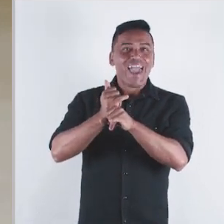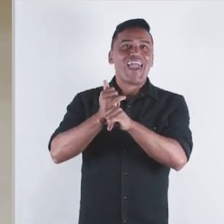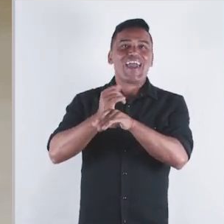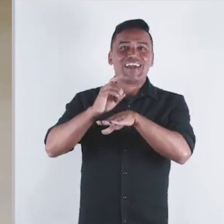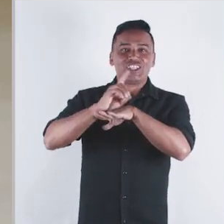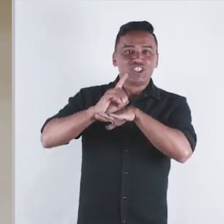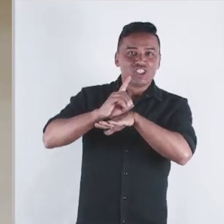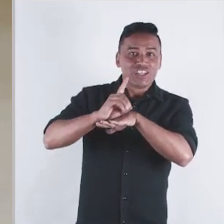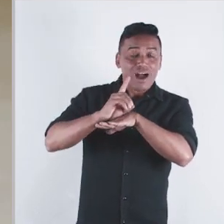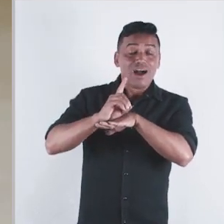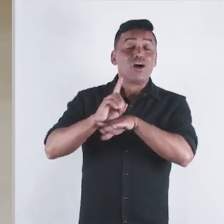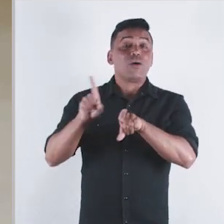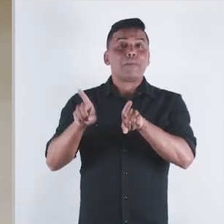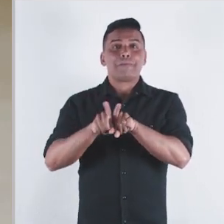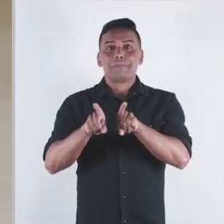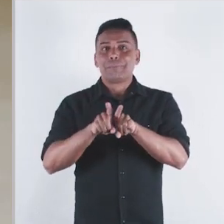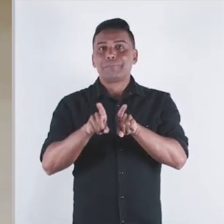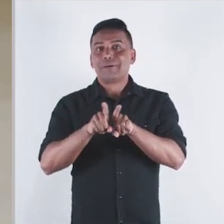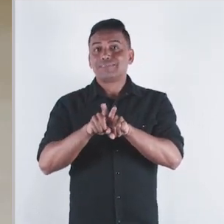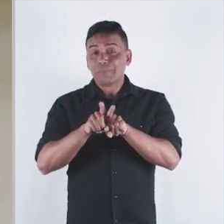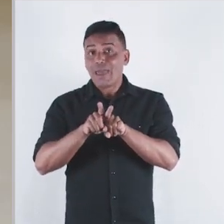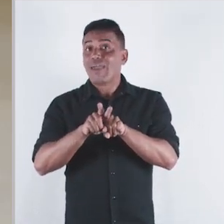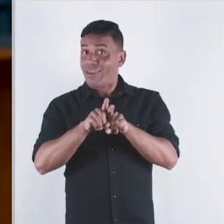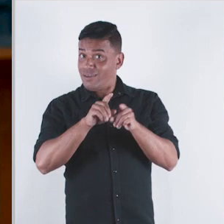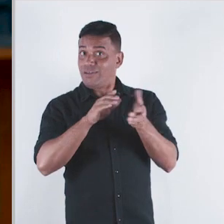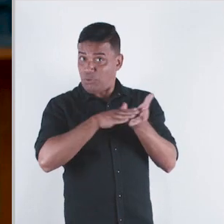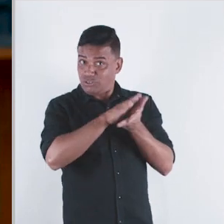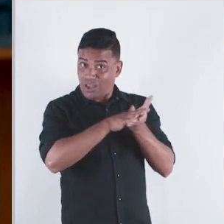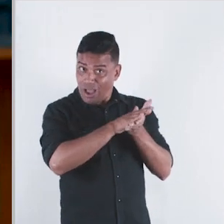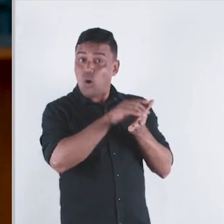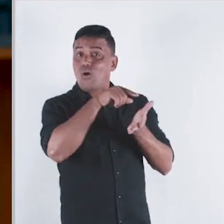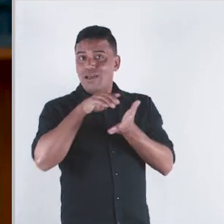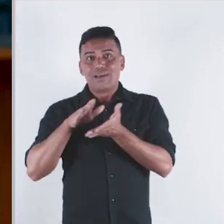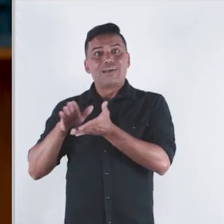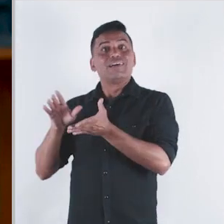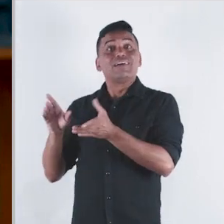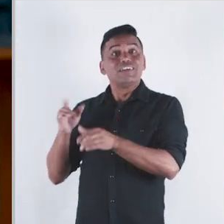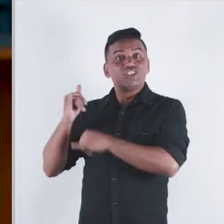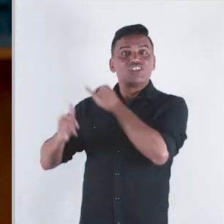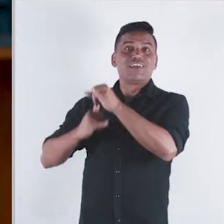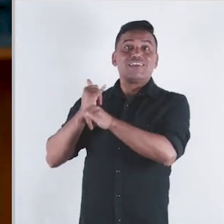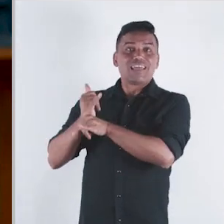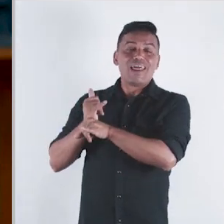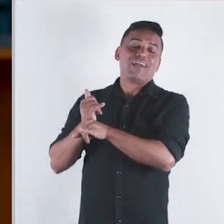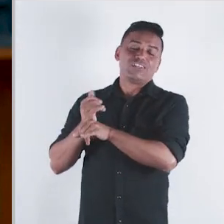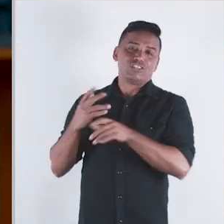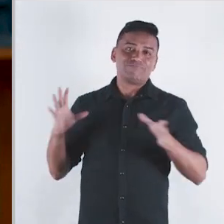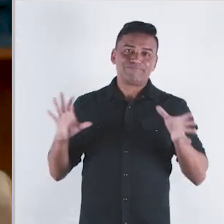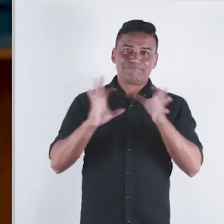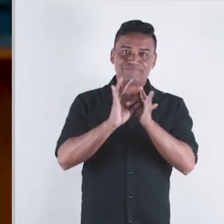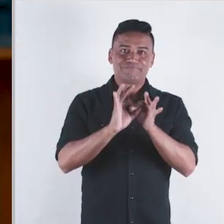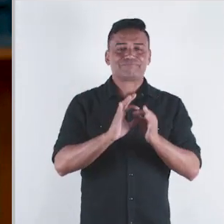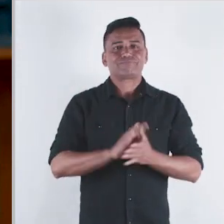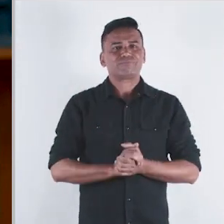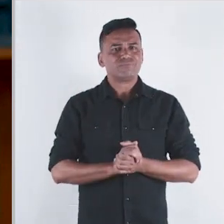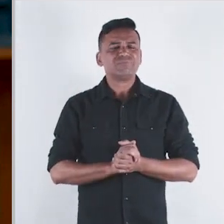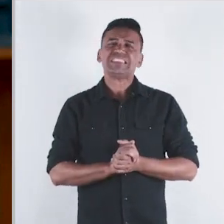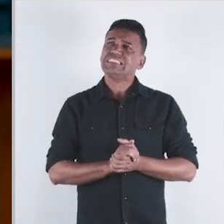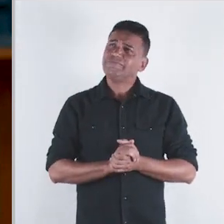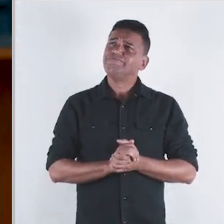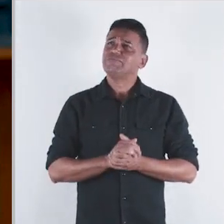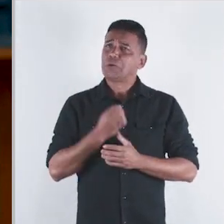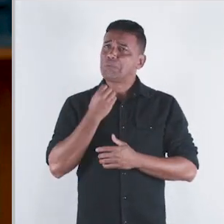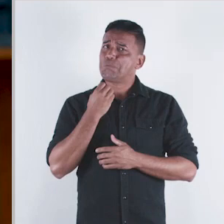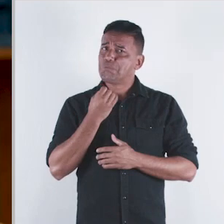trabalham experimentando com o meio digital. E é muito legal, né, pensar o aspecto de hackear, né,